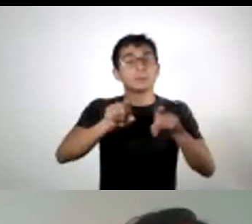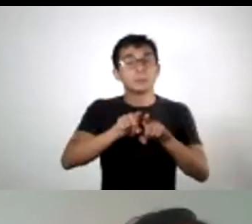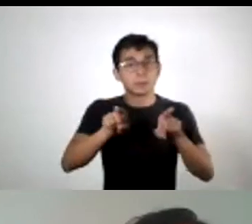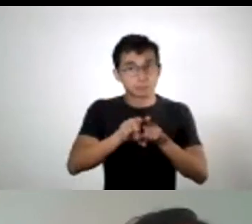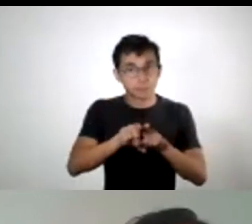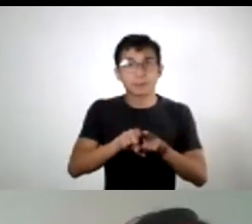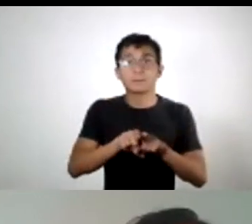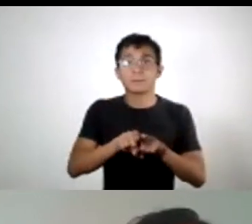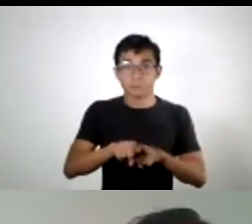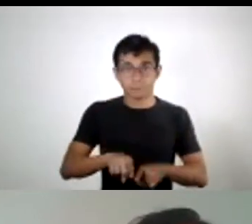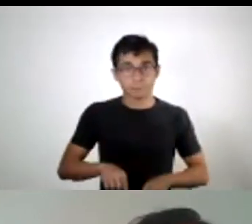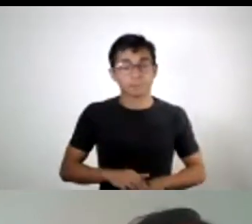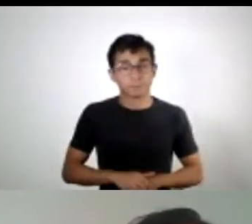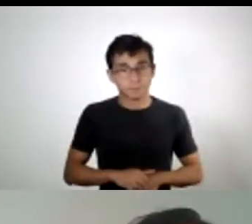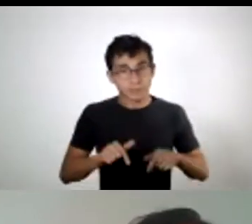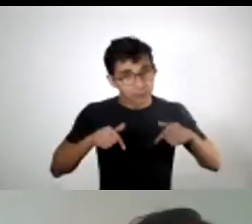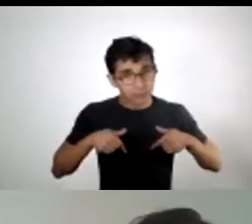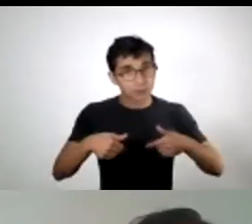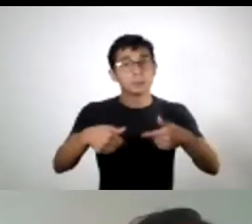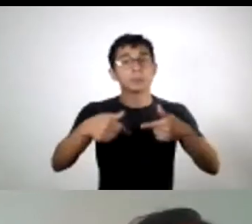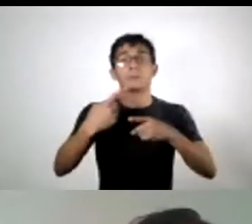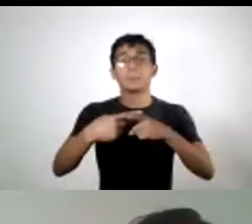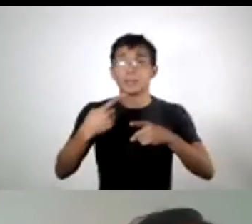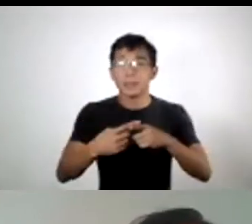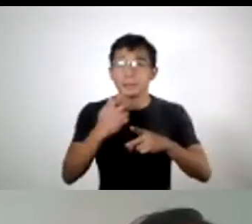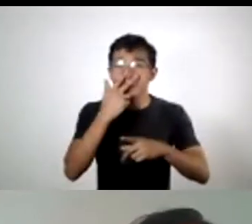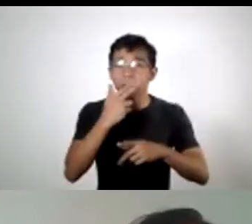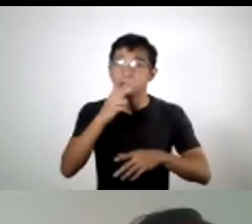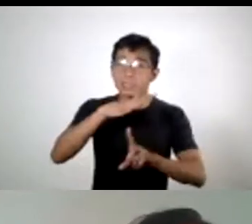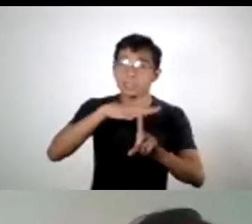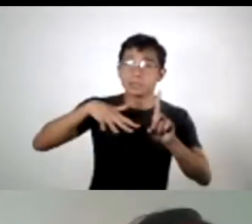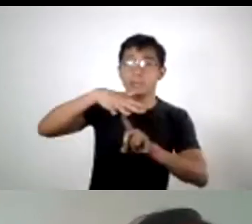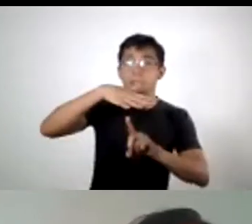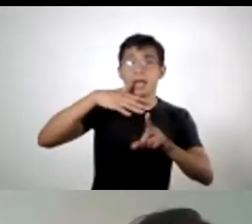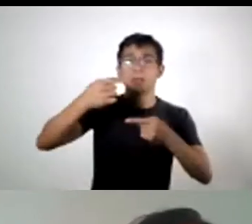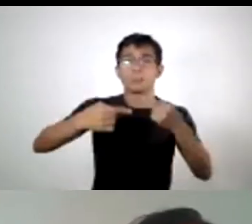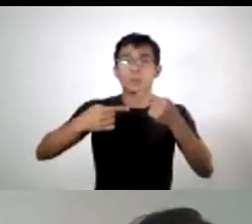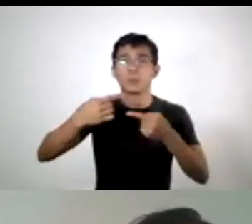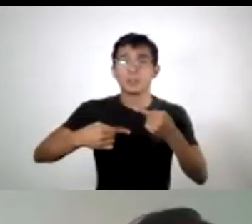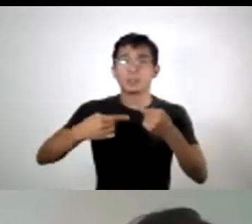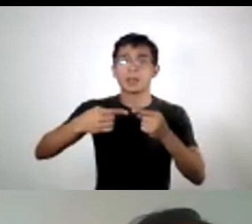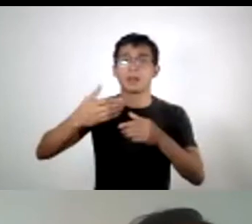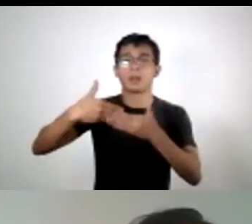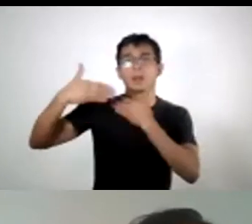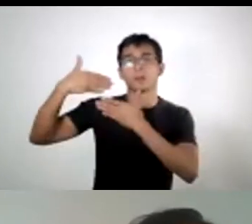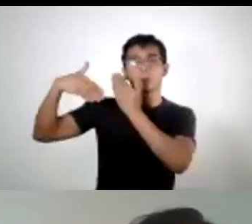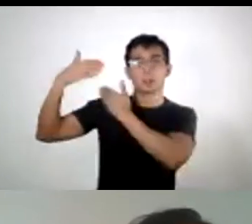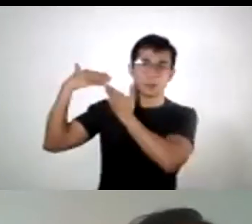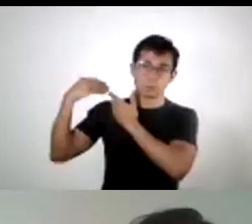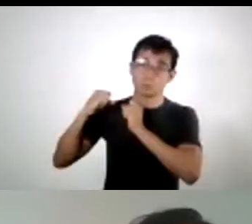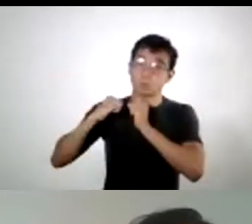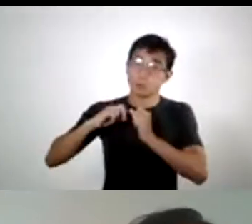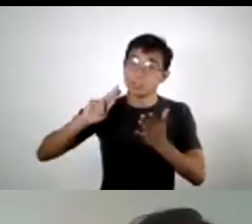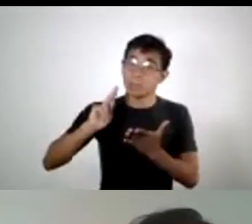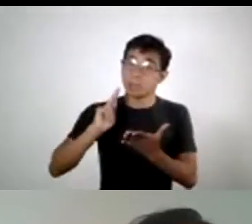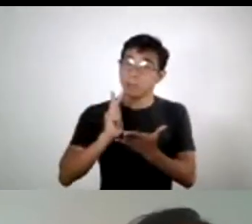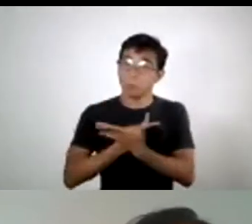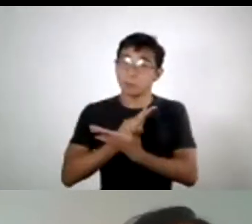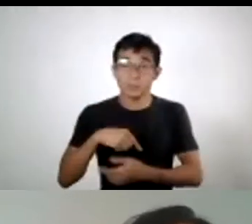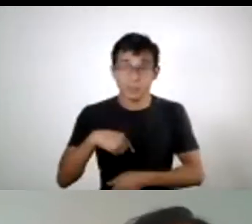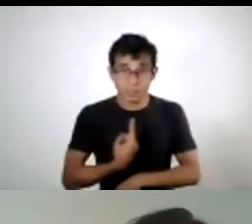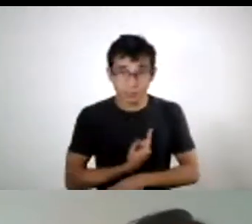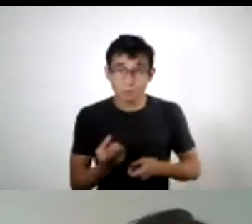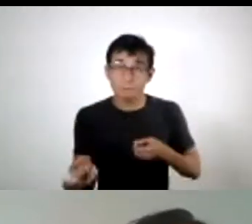do próprio retrocesso em relação às políticas públicas que podem fazer com que a gente volte a